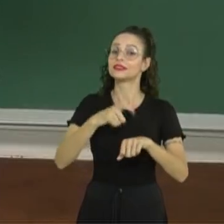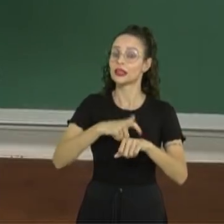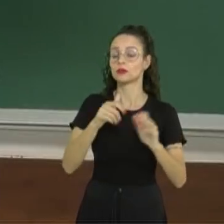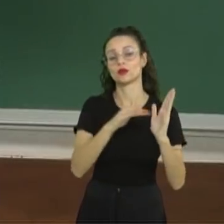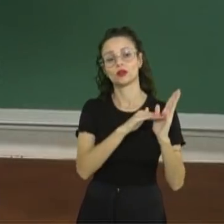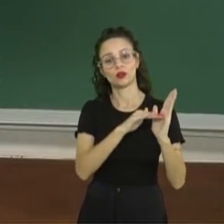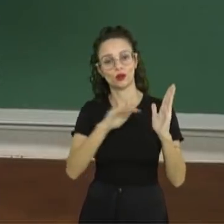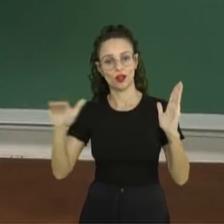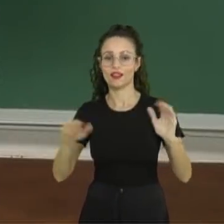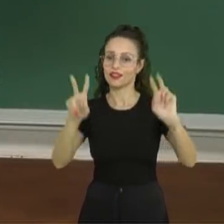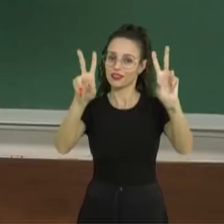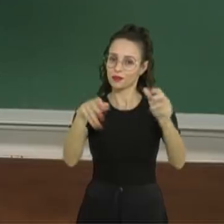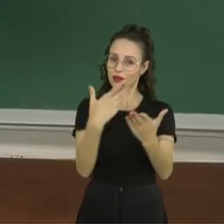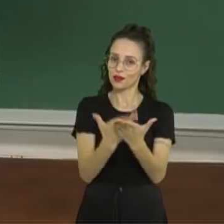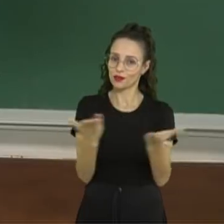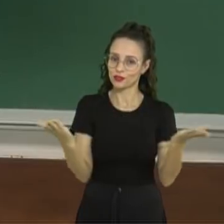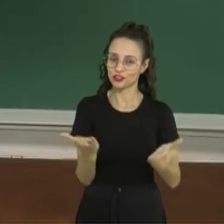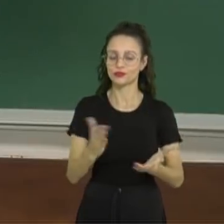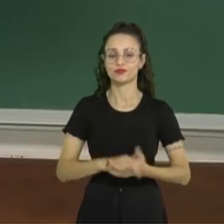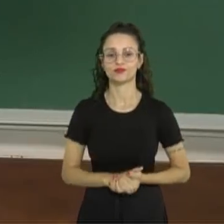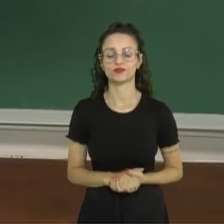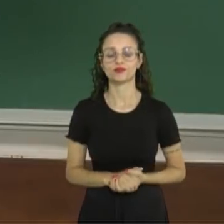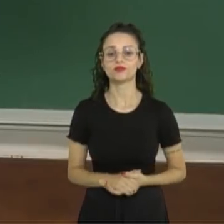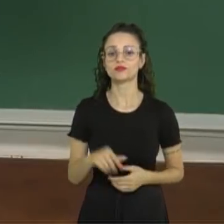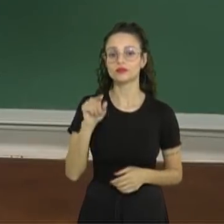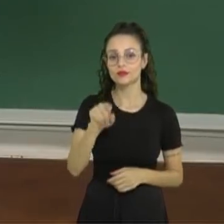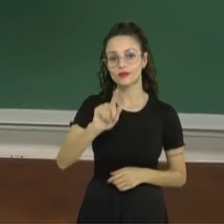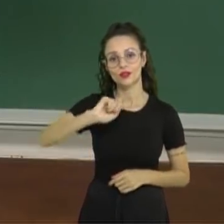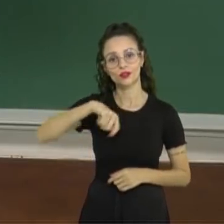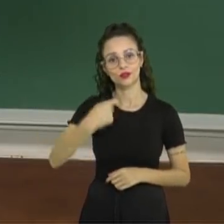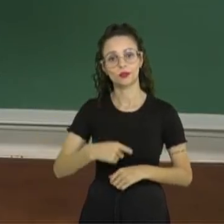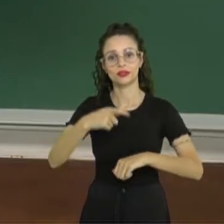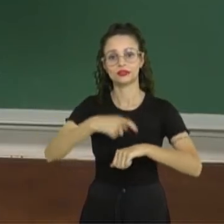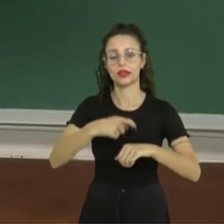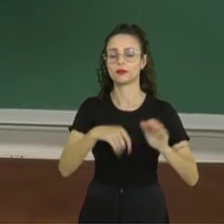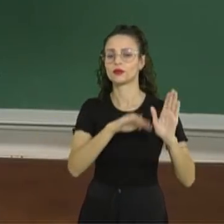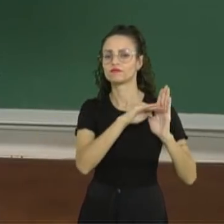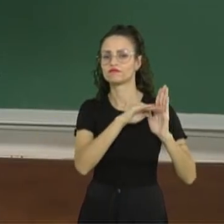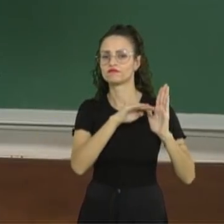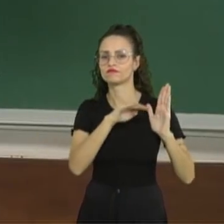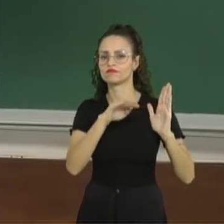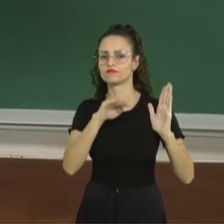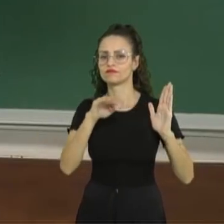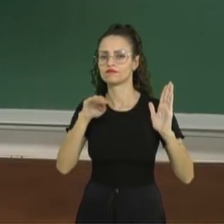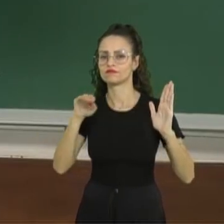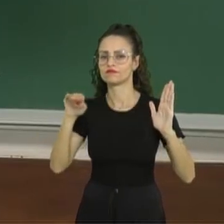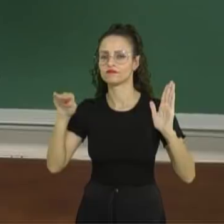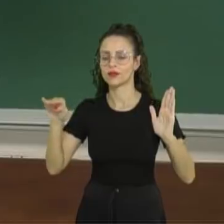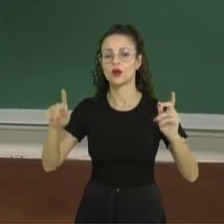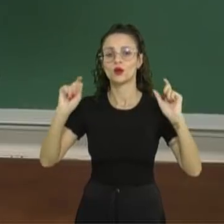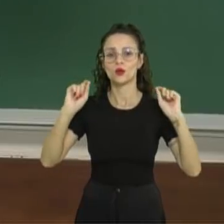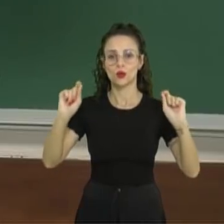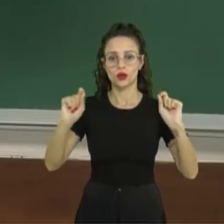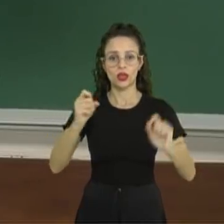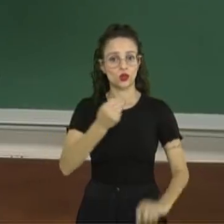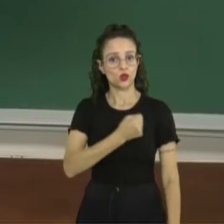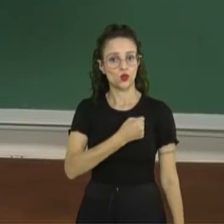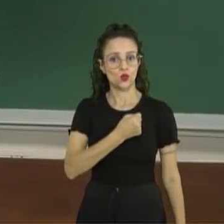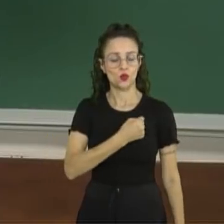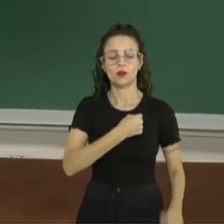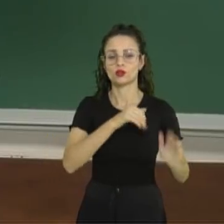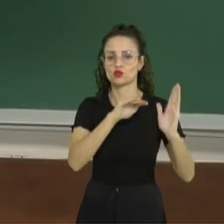o tema da nossa aula de hoje. Nessa ideia de tempo cronológico, o homem precisou estabelecer